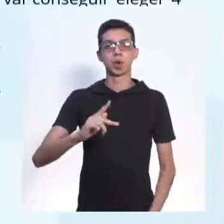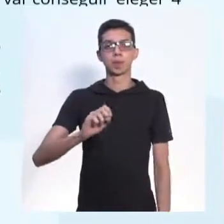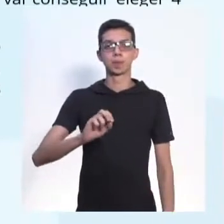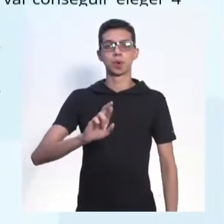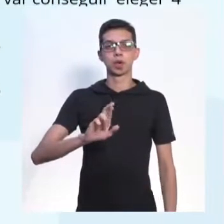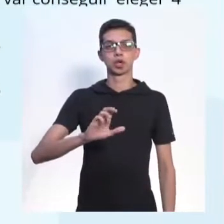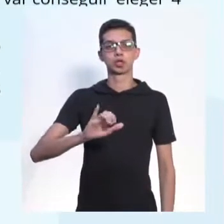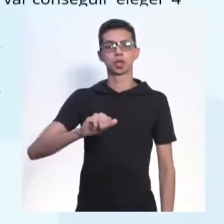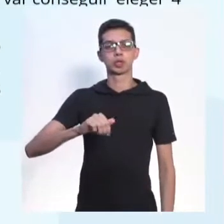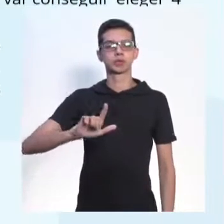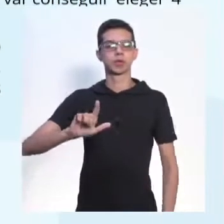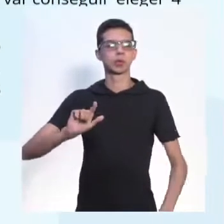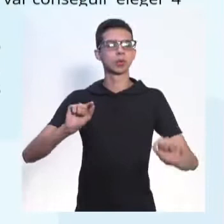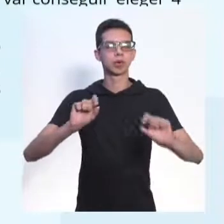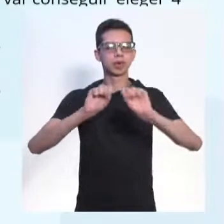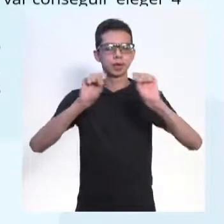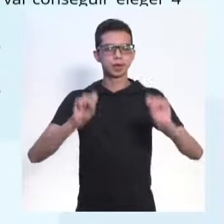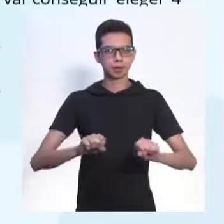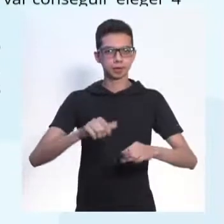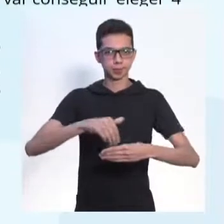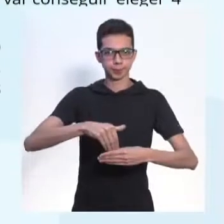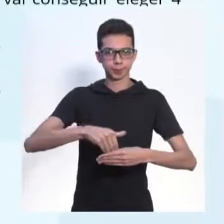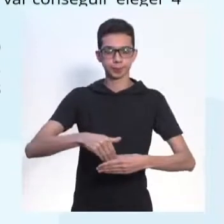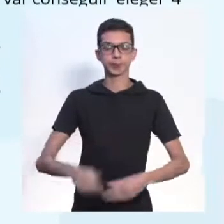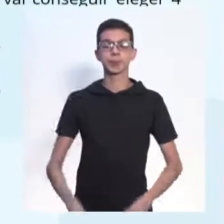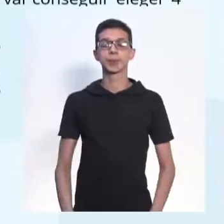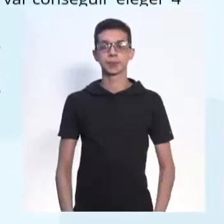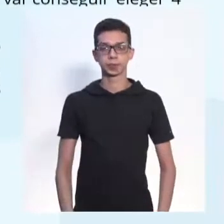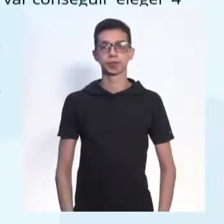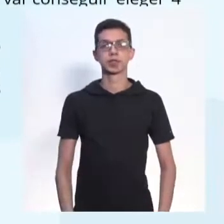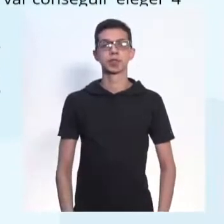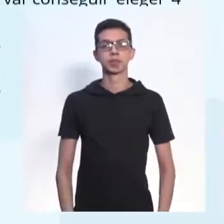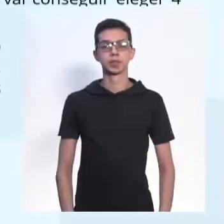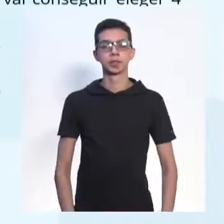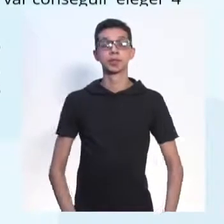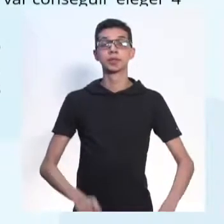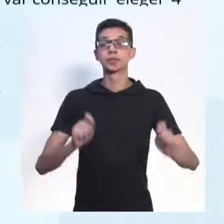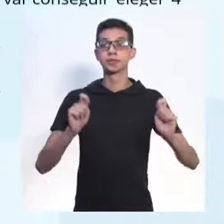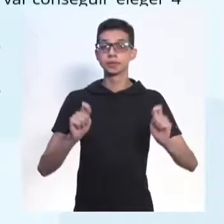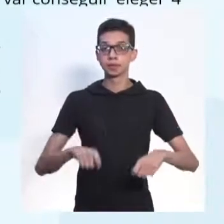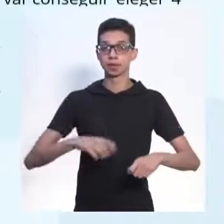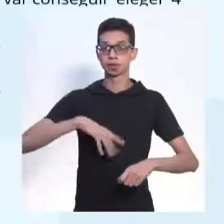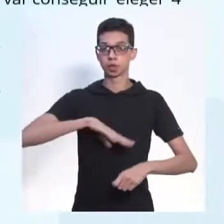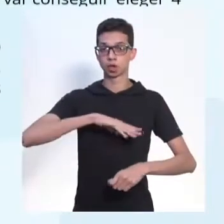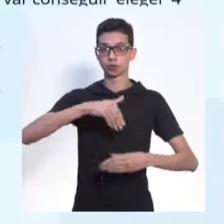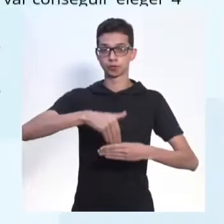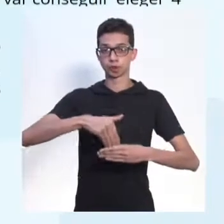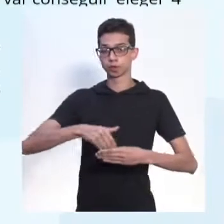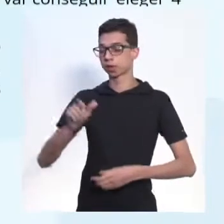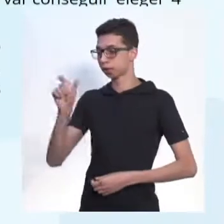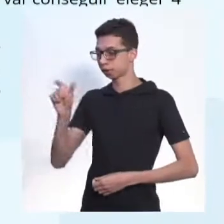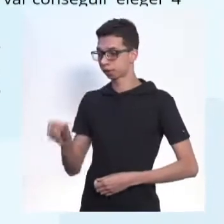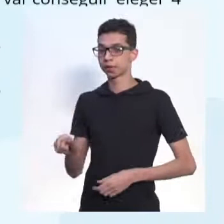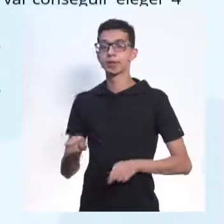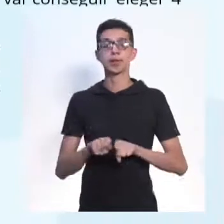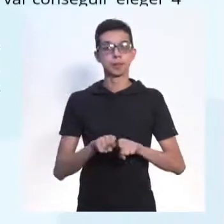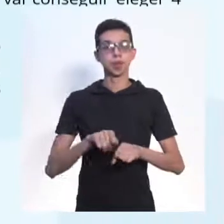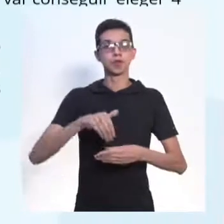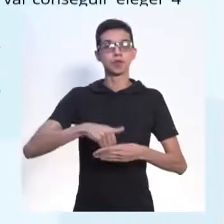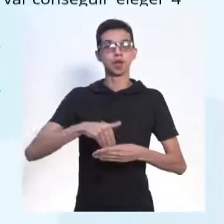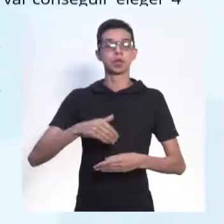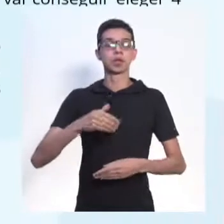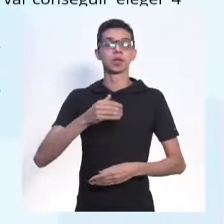nossa nosso sistema eleitoral proporcional permite que a gente volte tanto no candidato quanto no partido